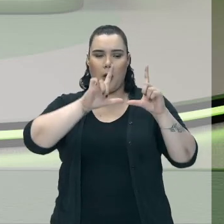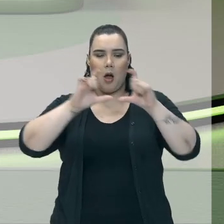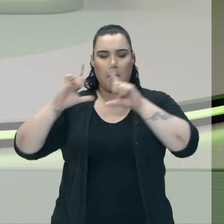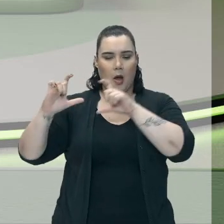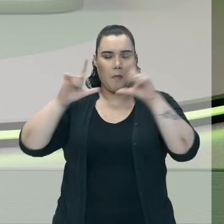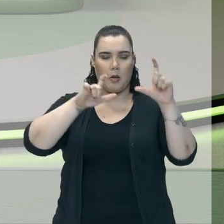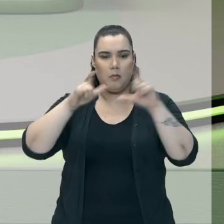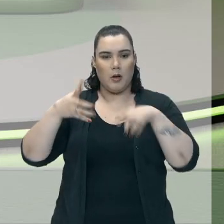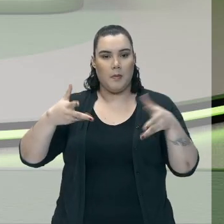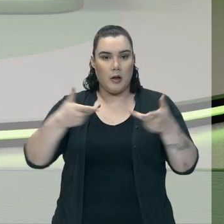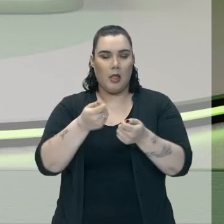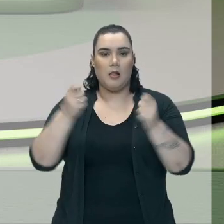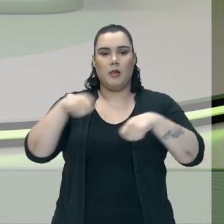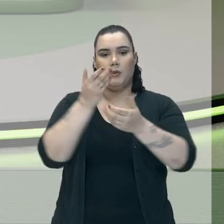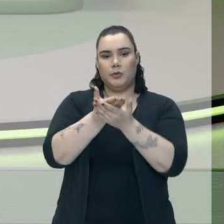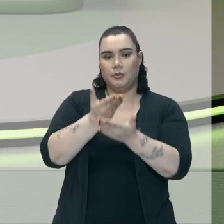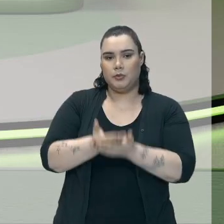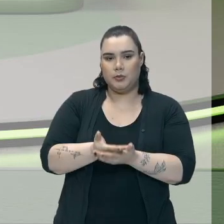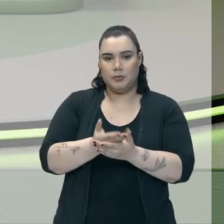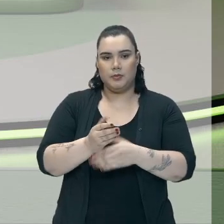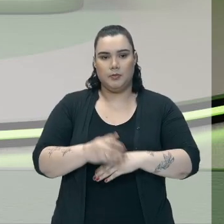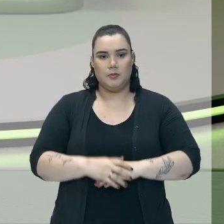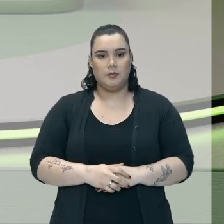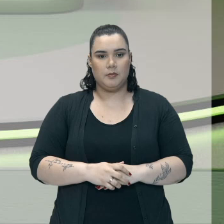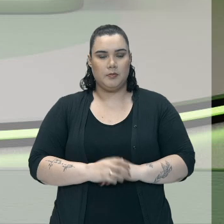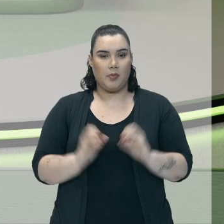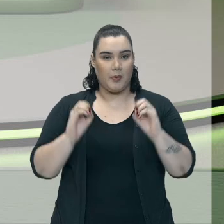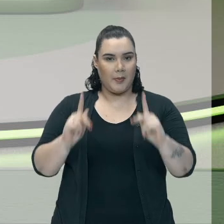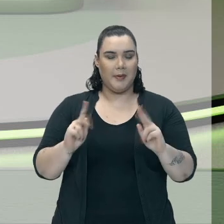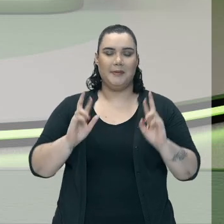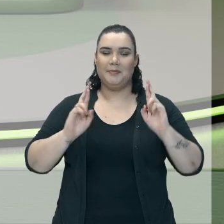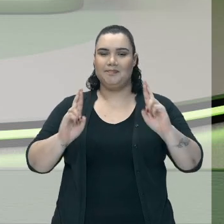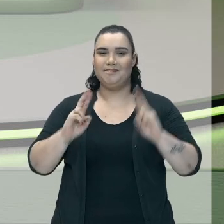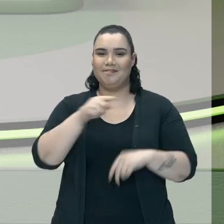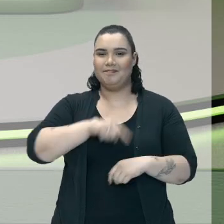para a astronomia poder estudar o universo. Bem, pessoal, eu espero que vocês